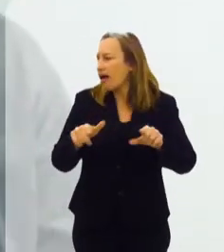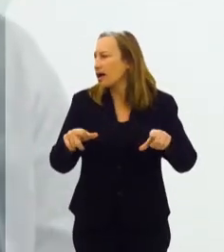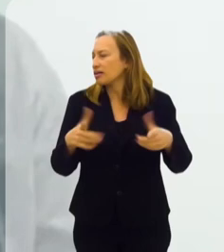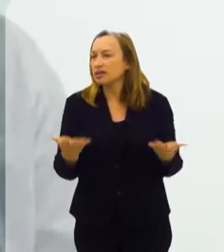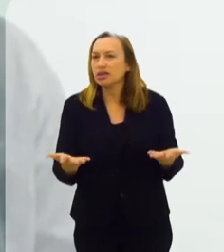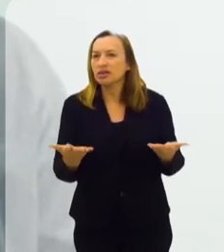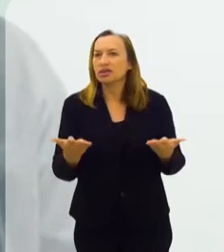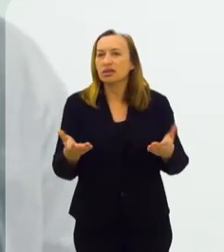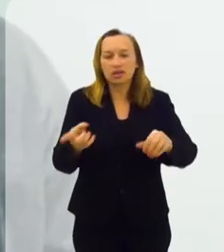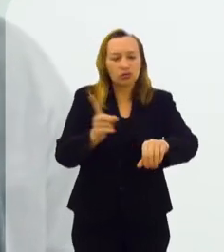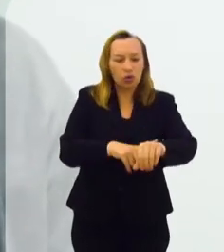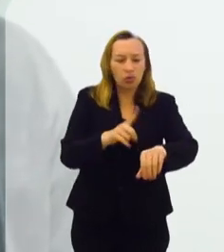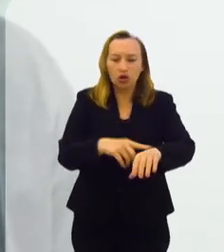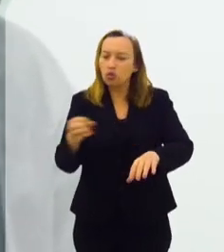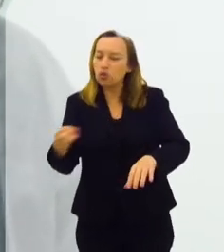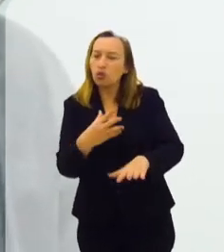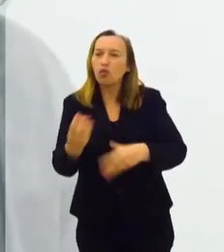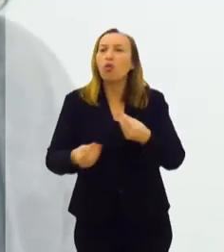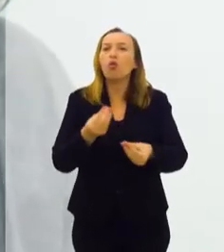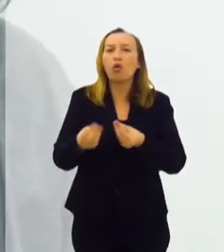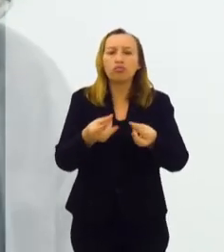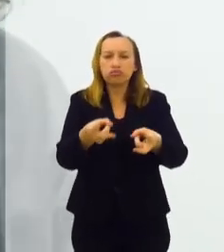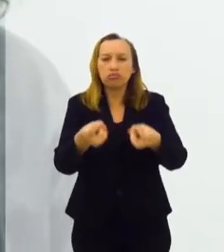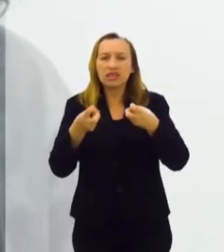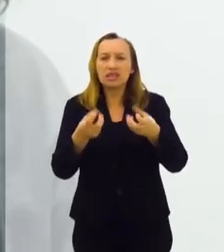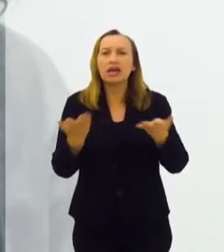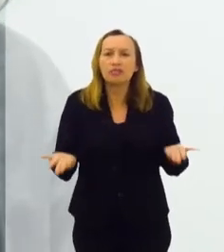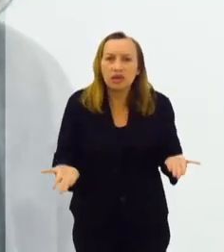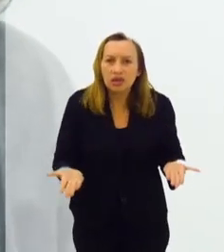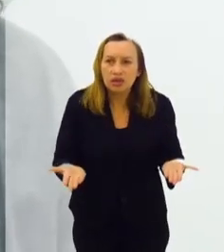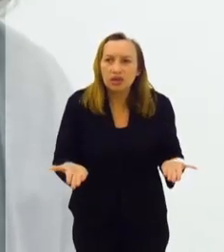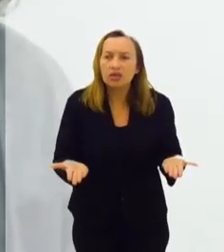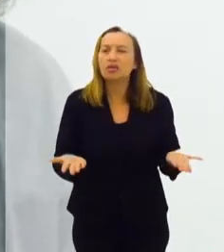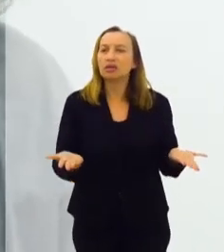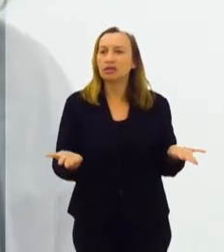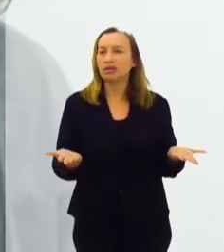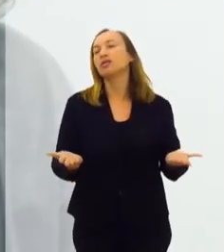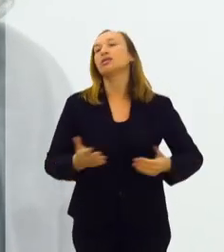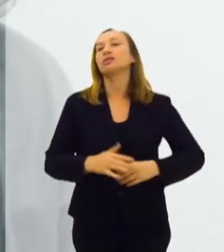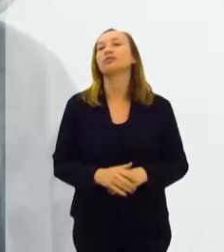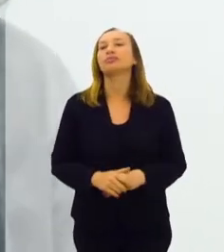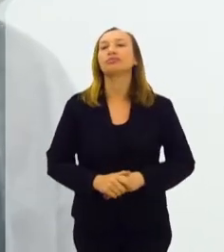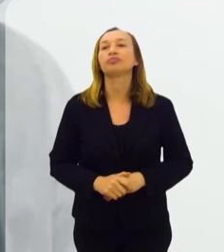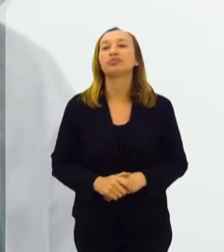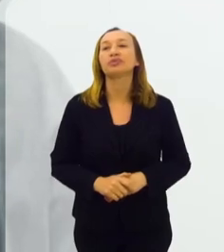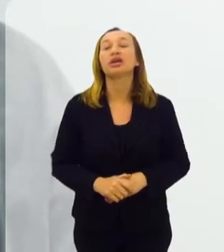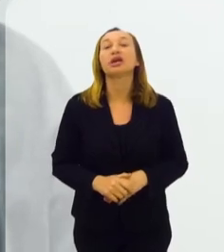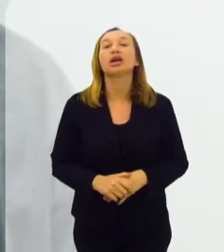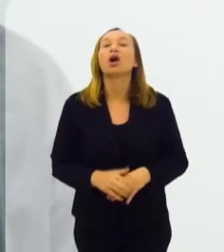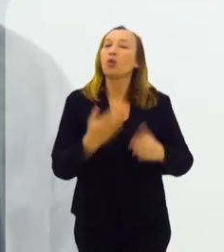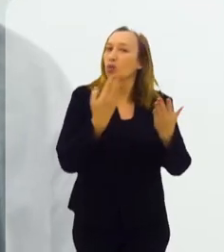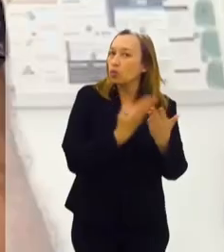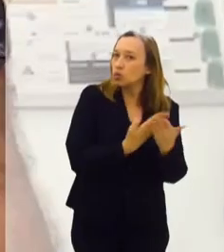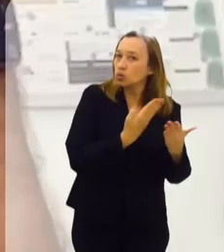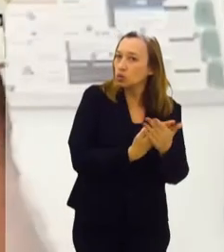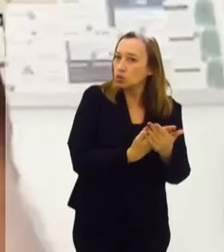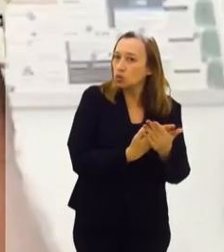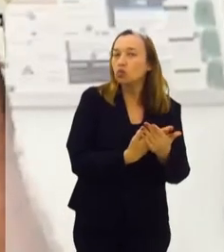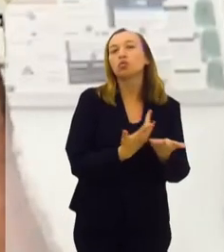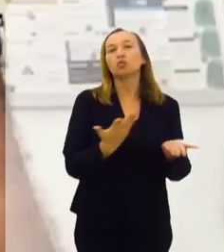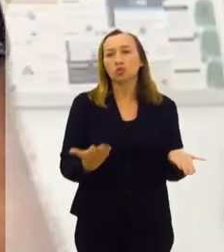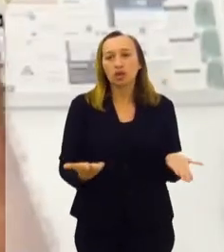isso nesse novo momento, né? Como é que vocês percebem isso? Ou se isso está retratado, de certa forma, no estudo? O